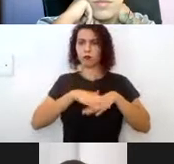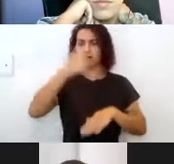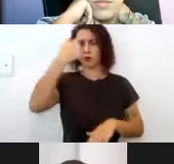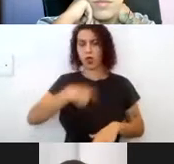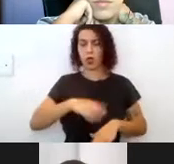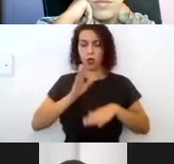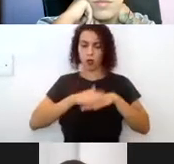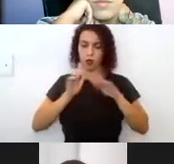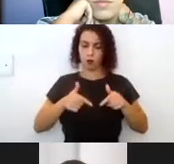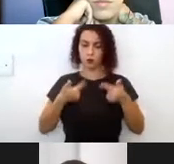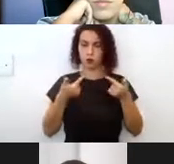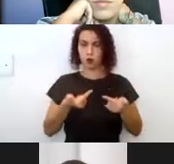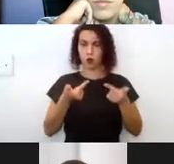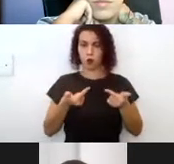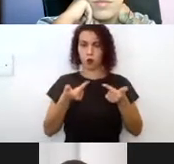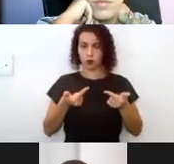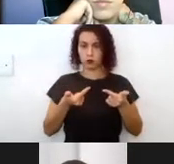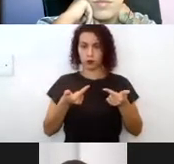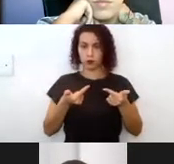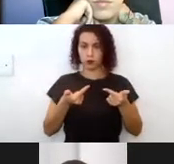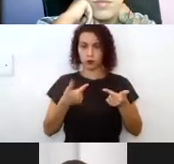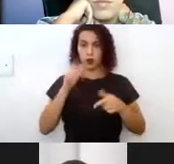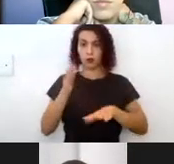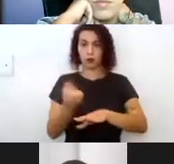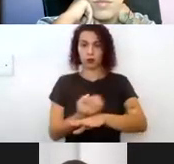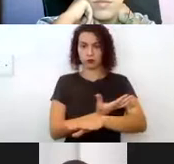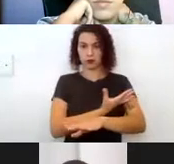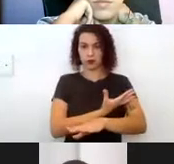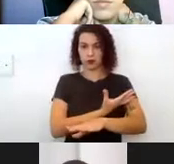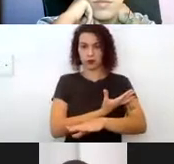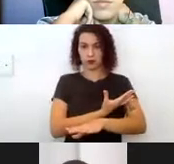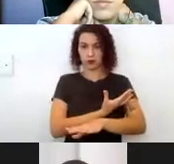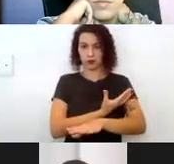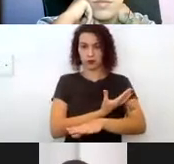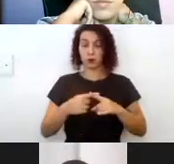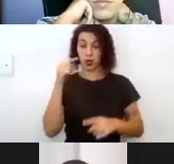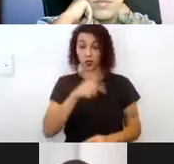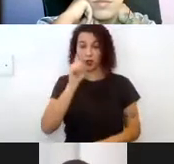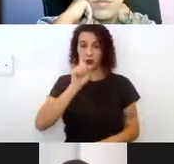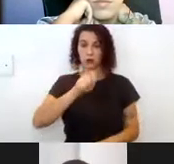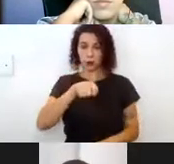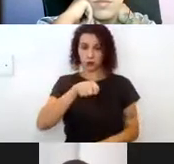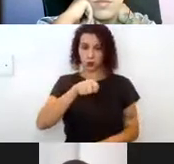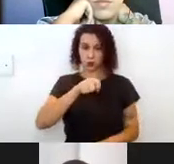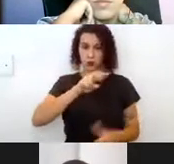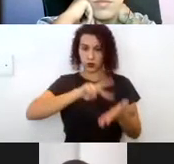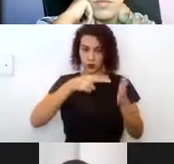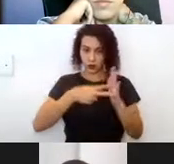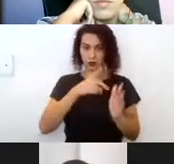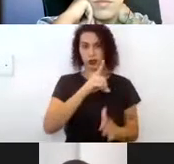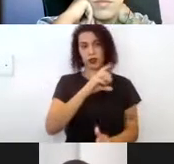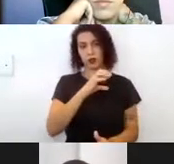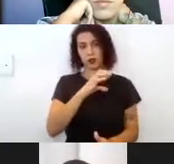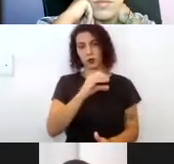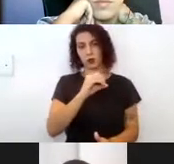sorte pronto toda arrepiada aqui que é isso aqui gente olha é Colonial tá E aí